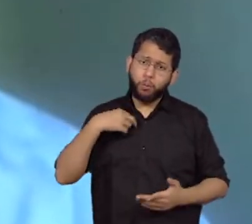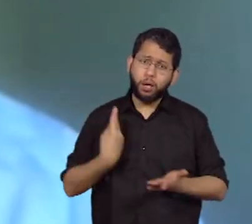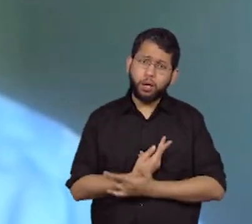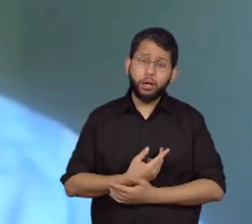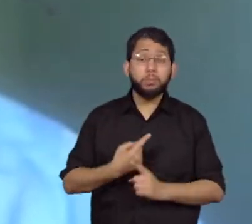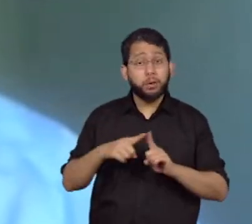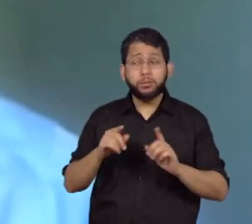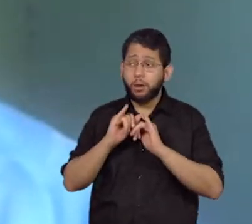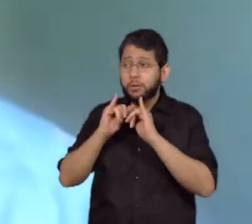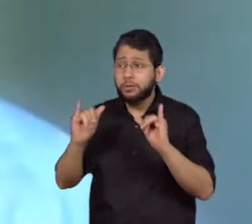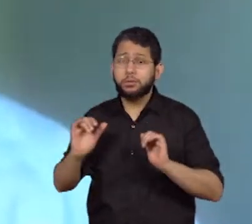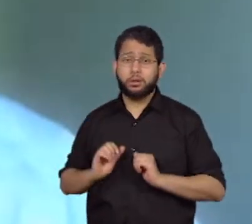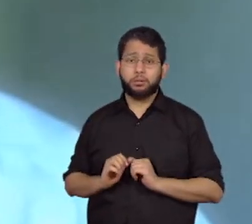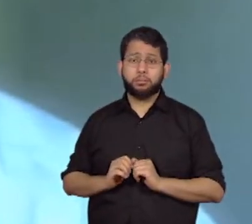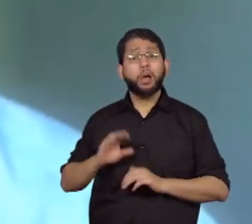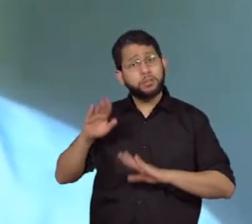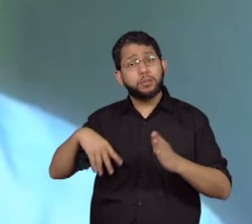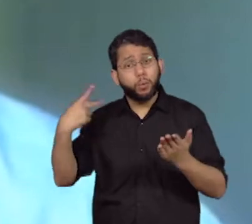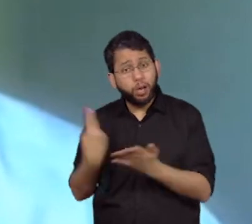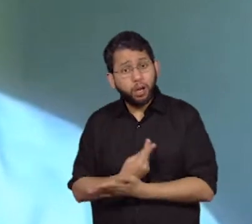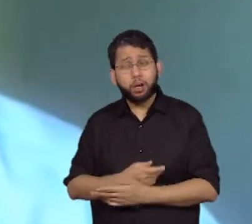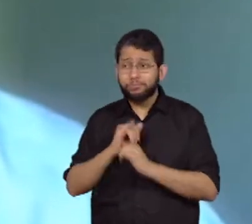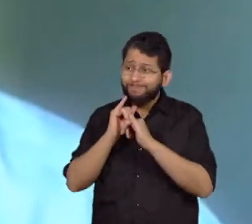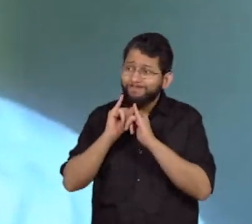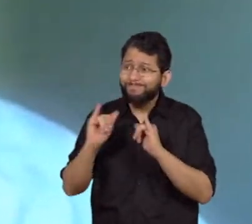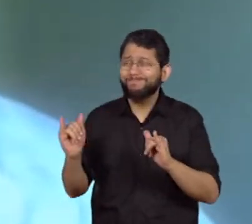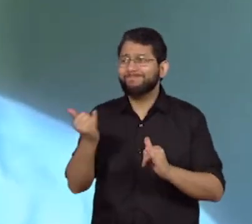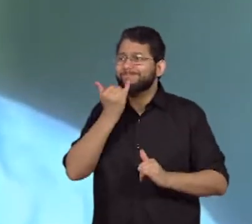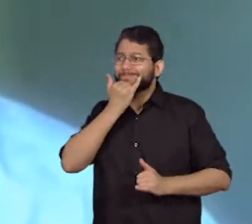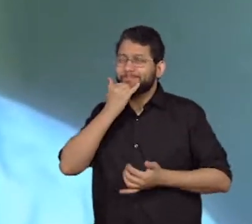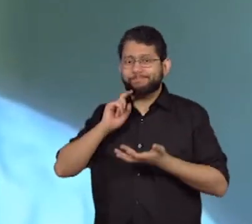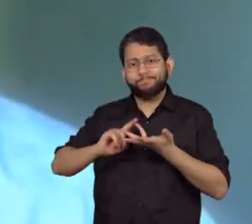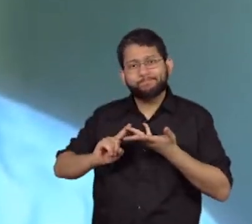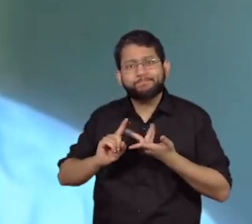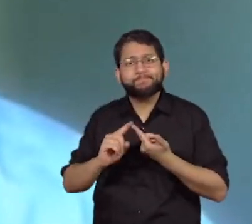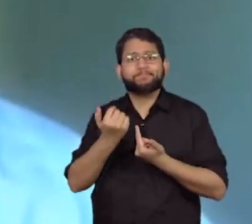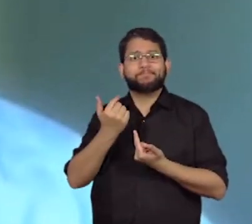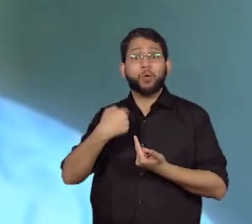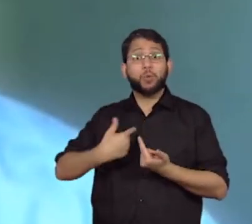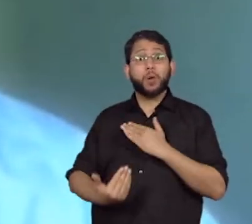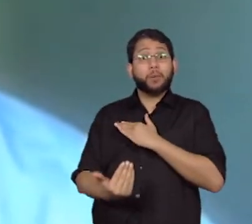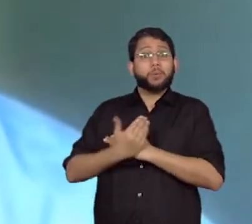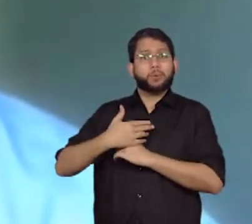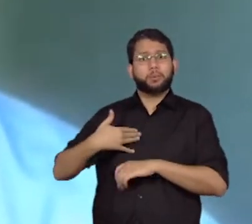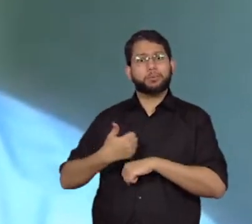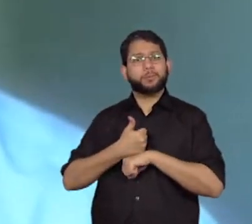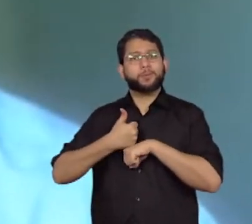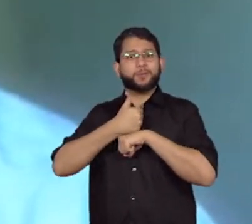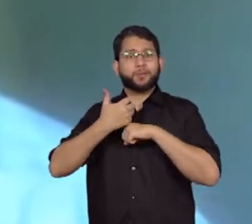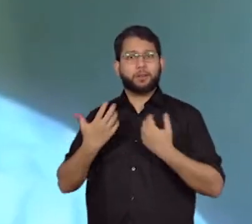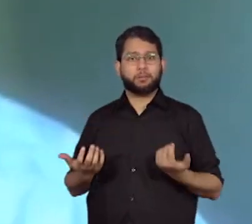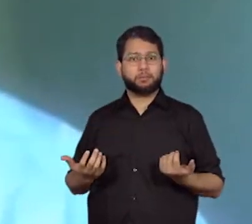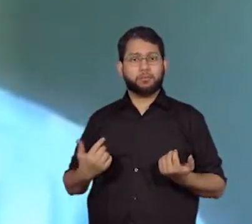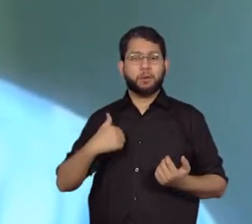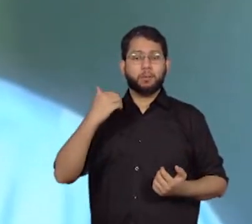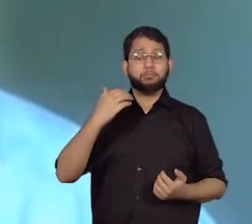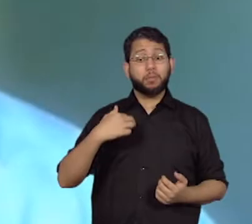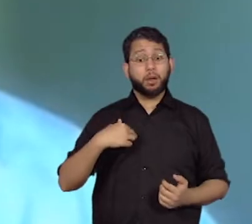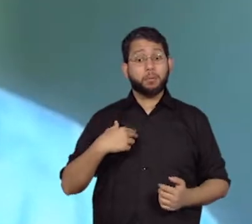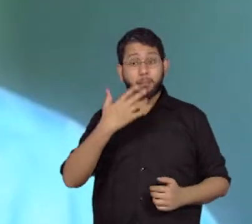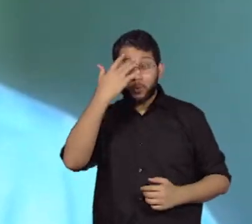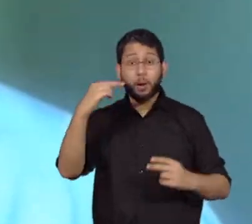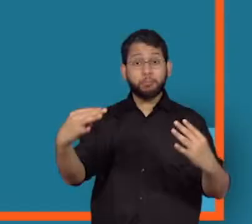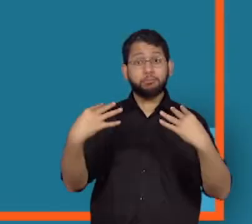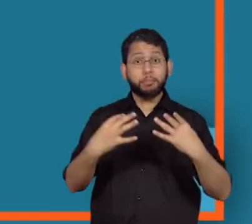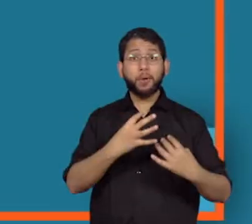nas decisões que eu tomo, mesmo as erradas. E isso ajudou a construir a minha carreira, construir um nome sólido para que eu